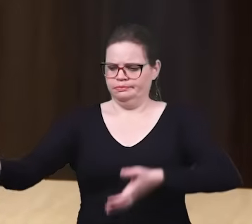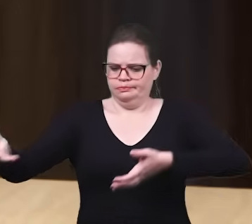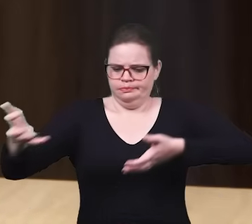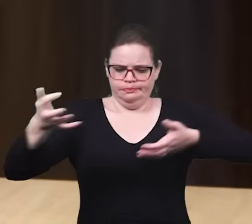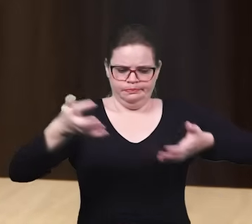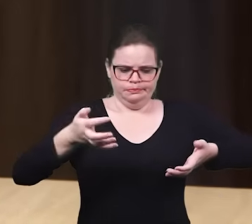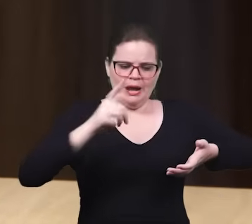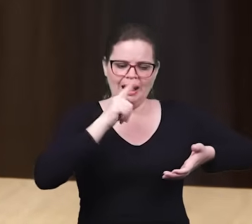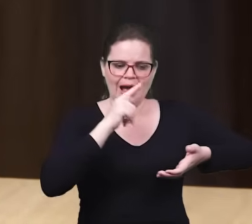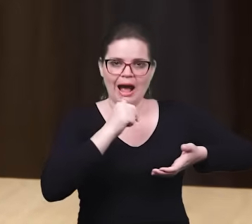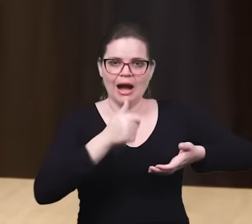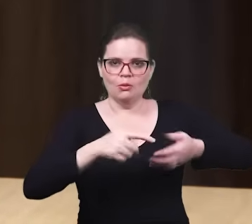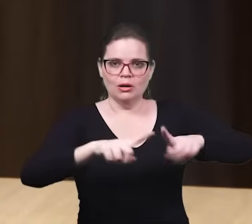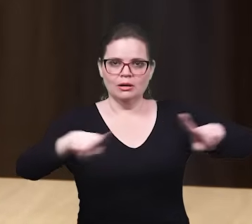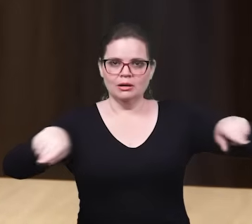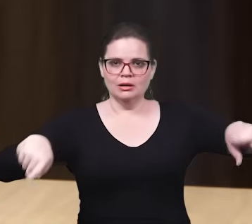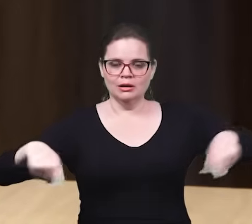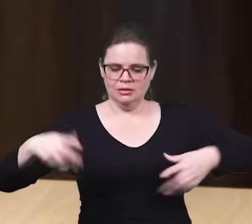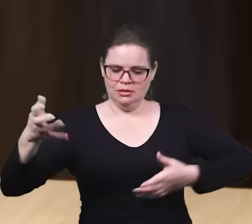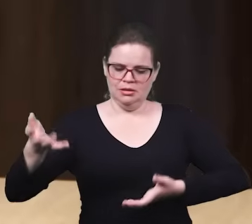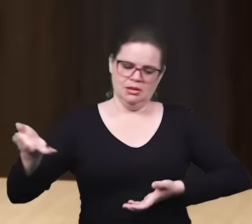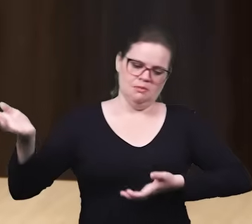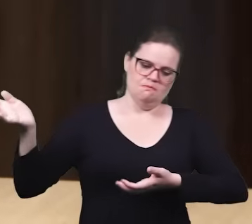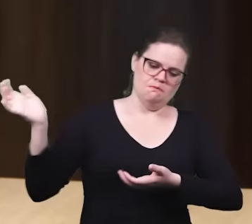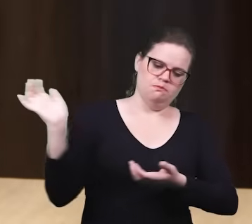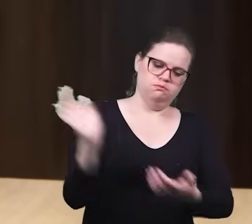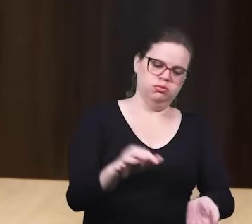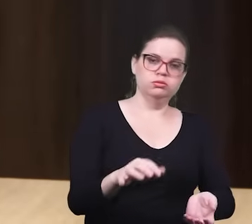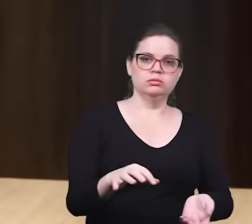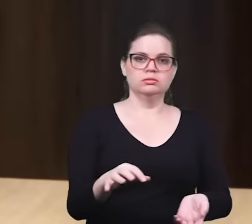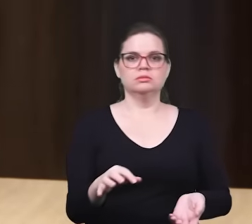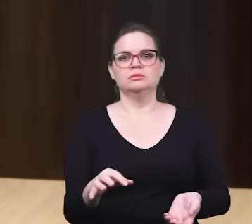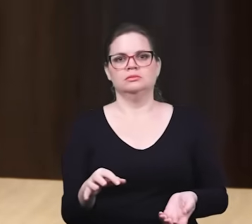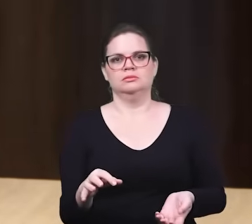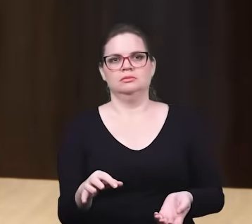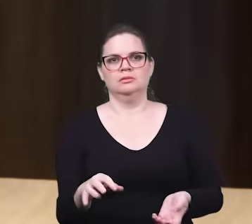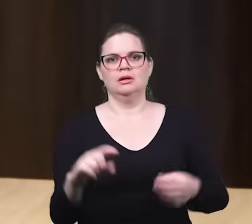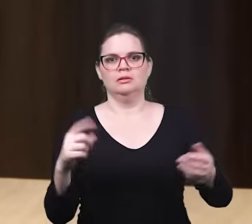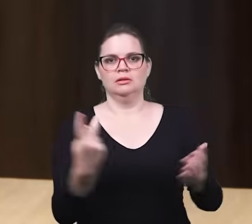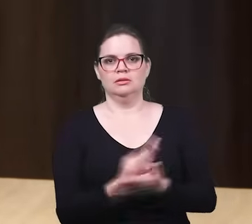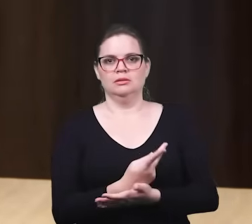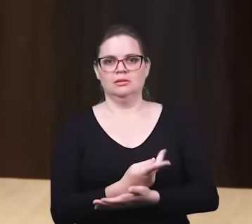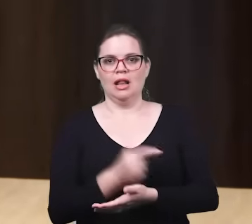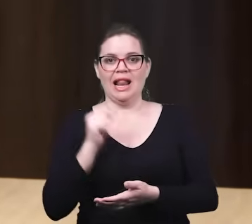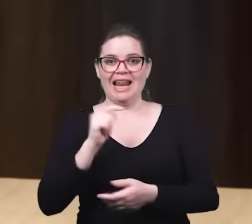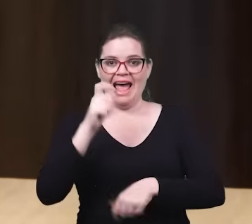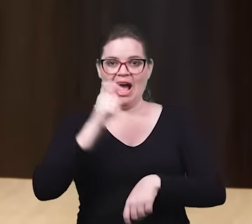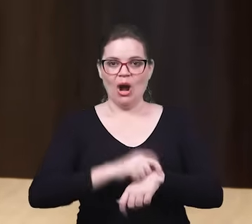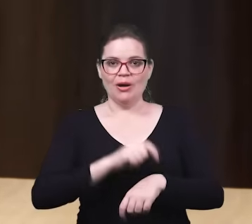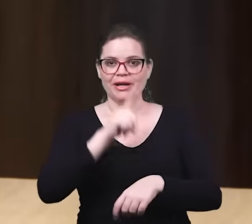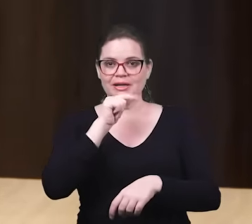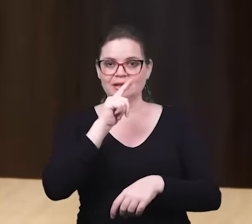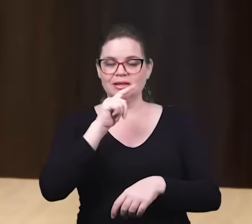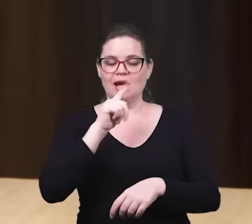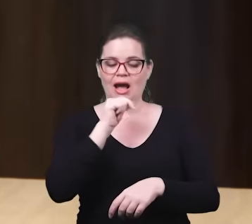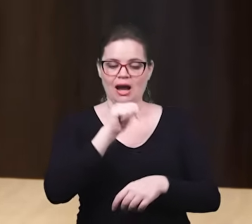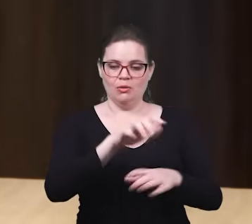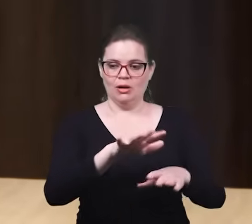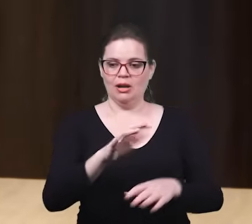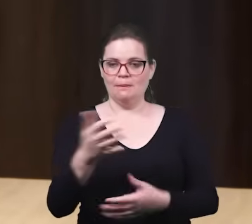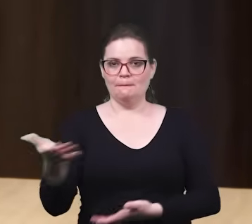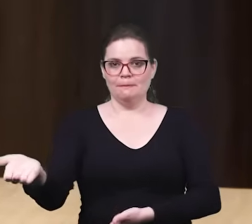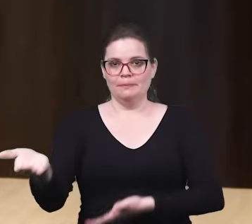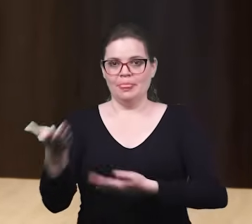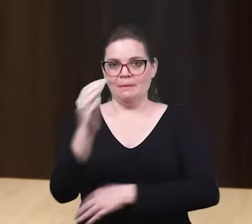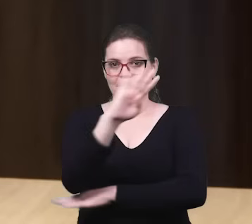sobre as águas. Glória a Deus. E o milagre aconteceu quando o lenho foi lançado sobre as águas. E de que a